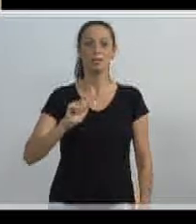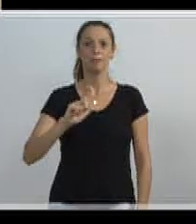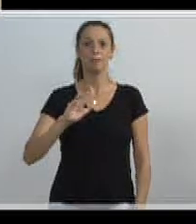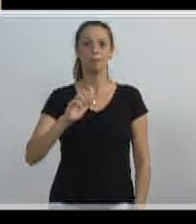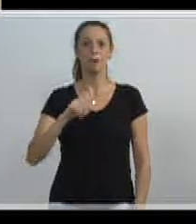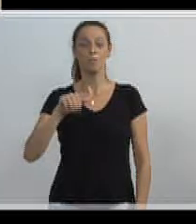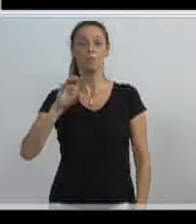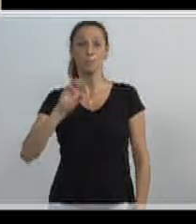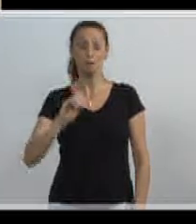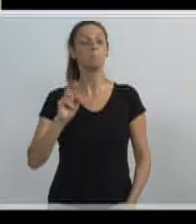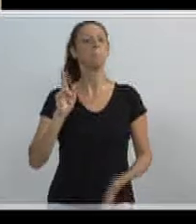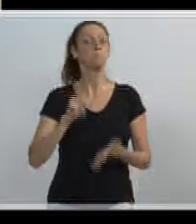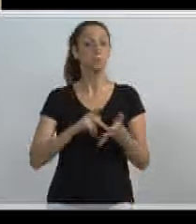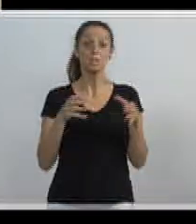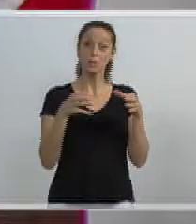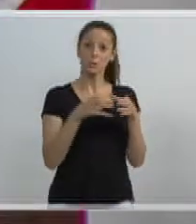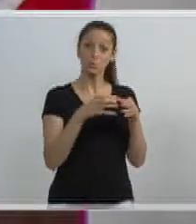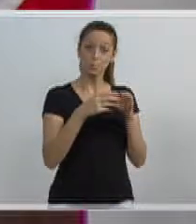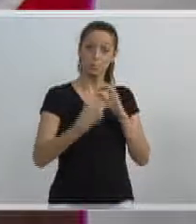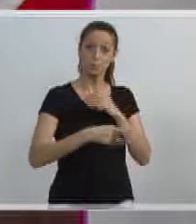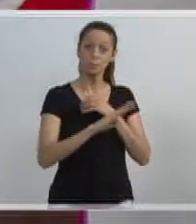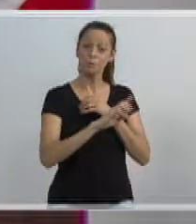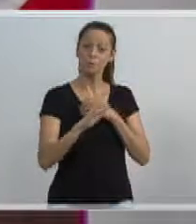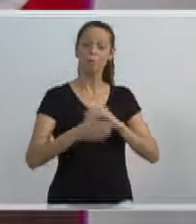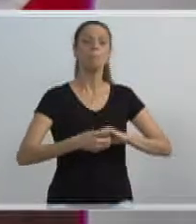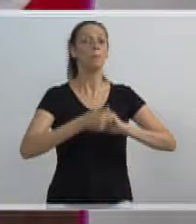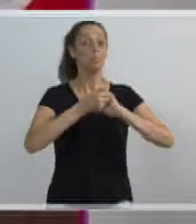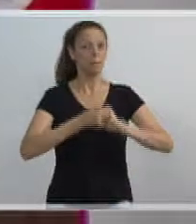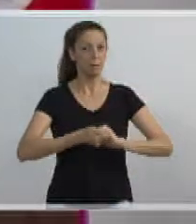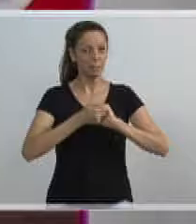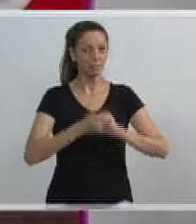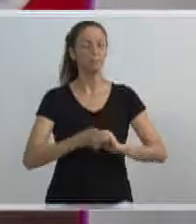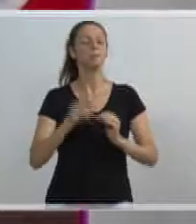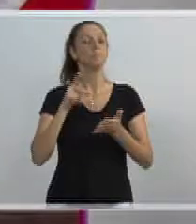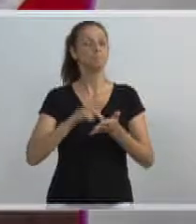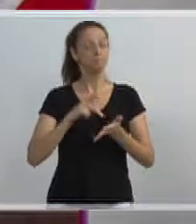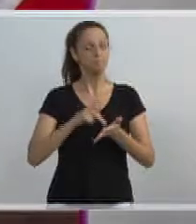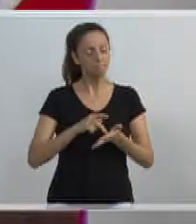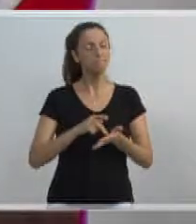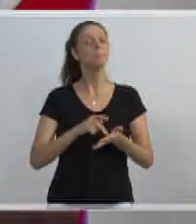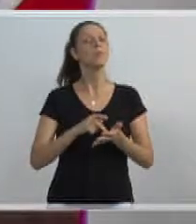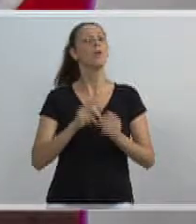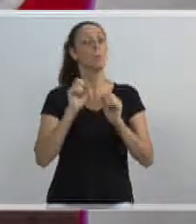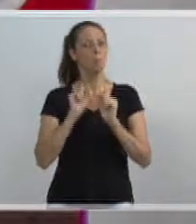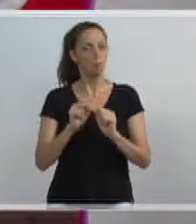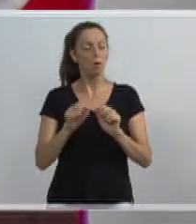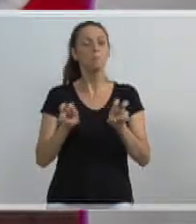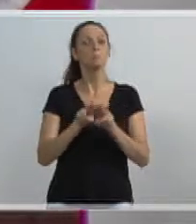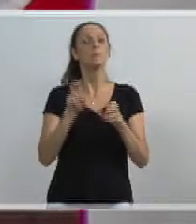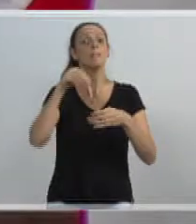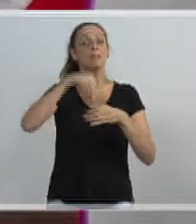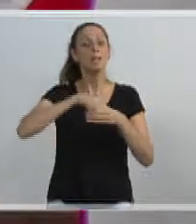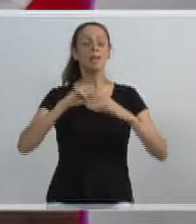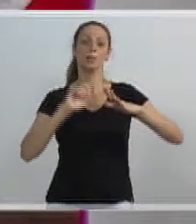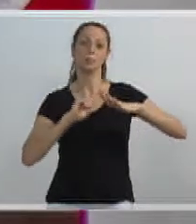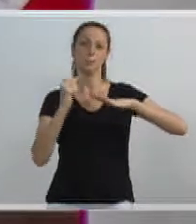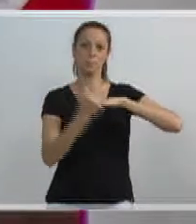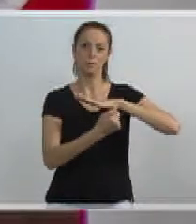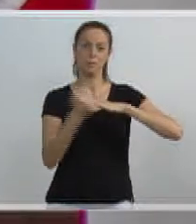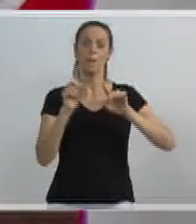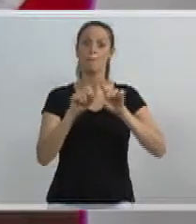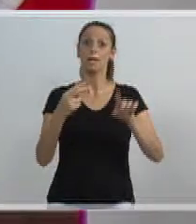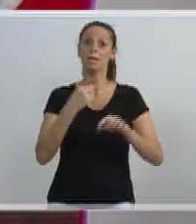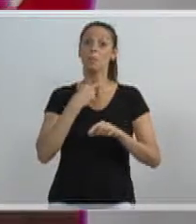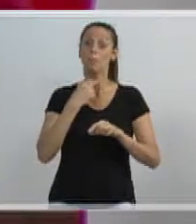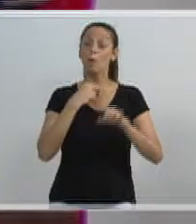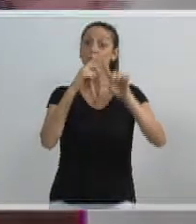o Blumenau. Parabéns por essa iniciativa. O estadual, quero dizer para vocês, que pode ser jogado no Galegão, só não podemos jogar a Liga Nacional, porque